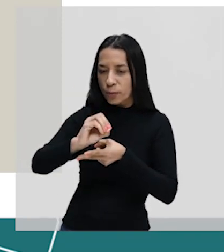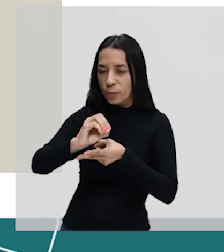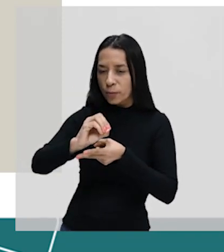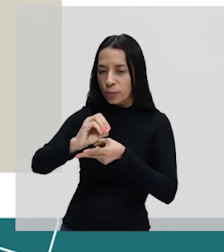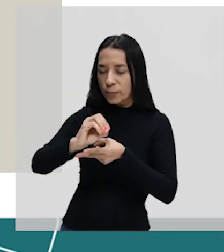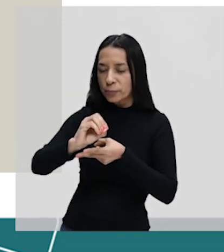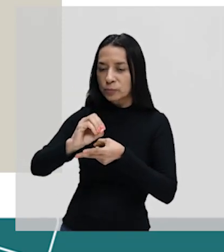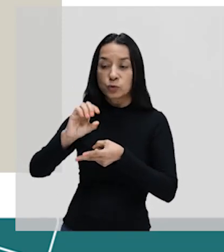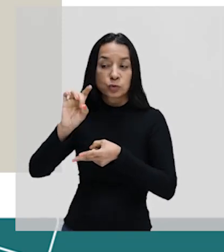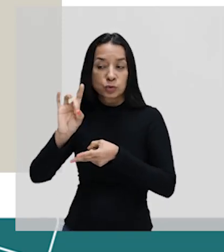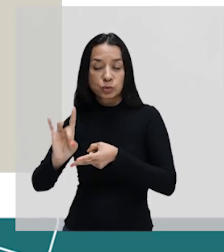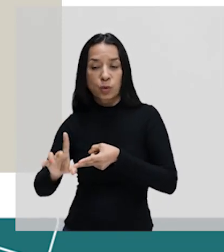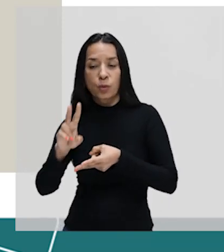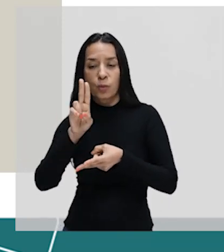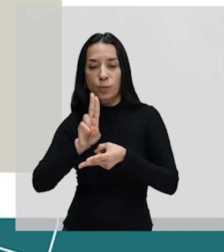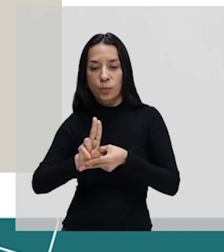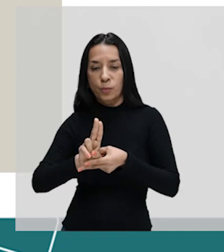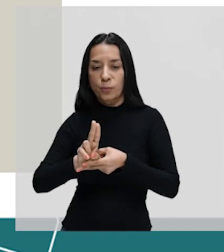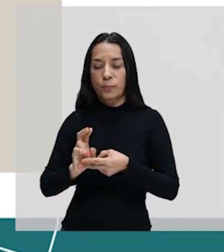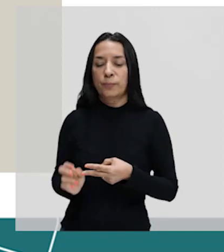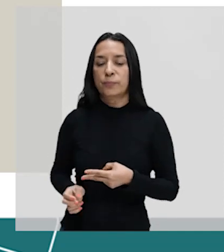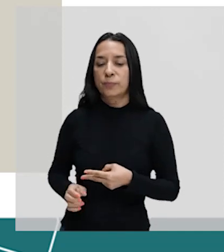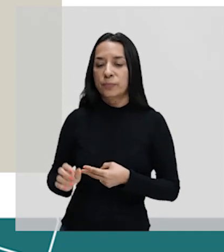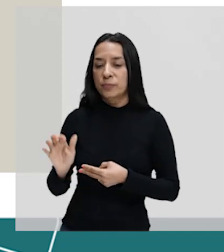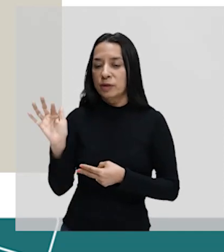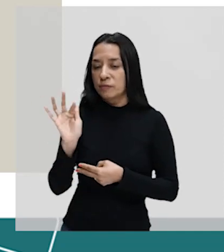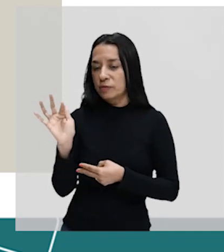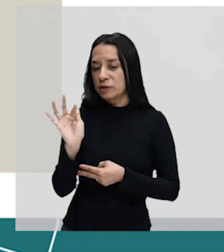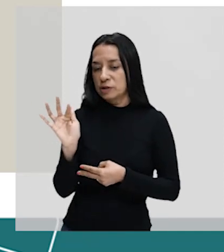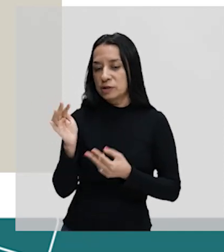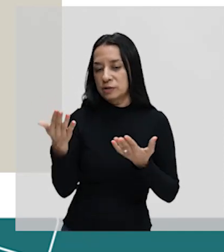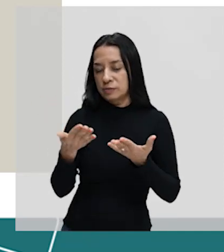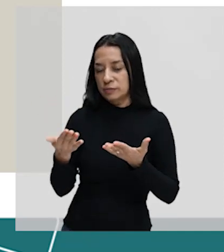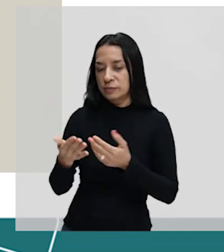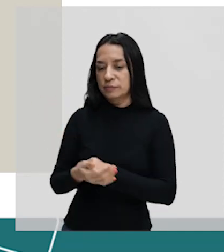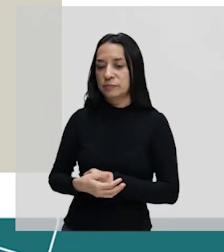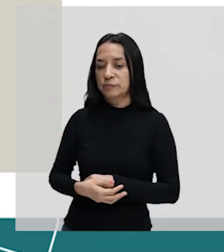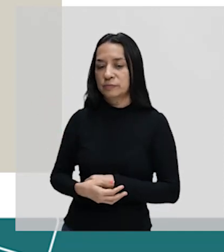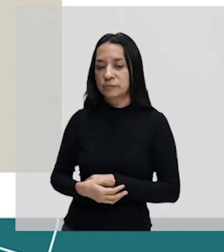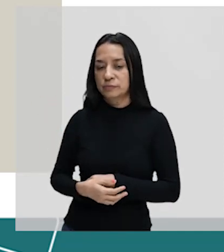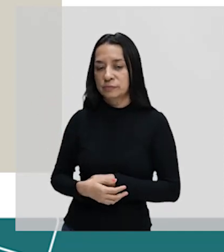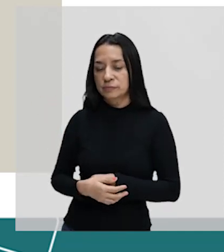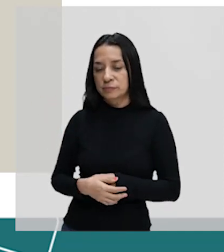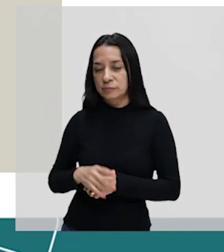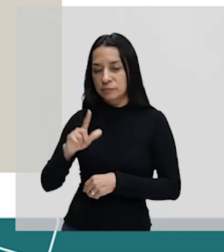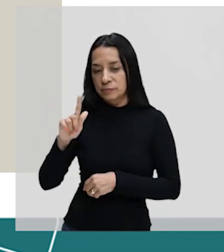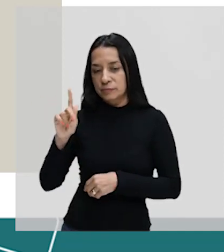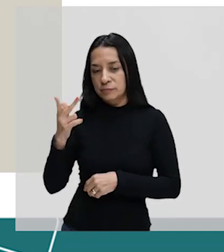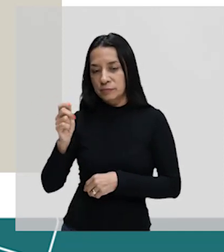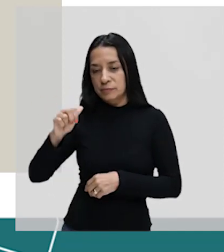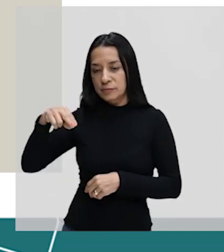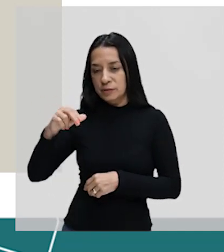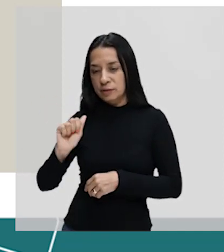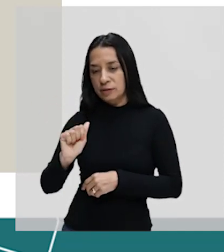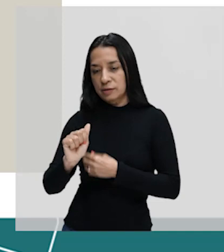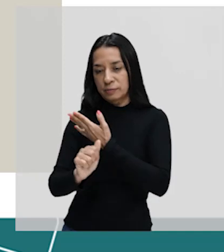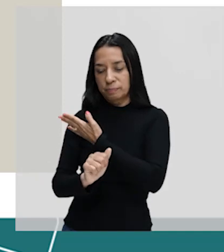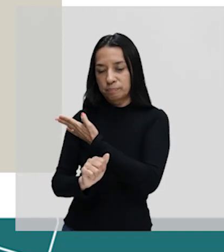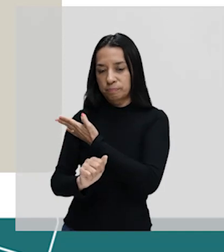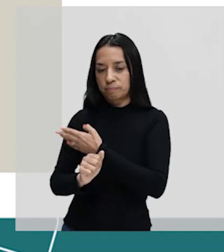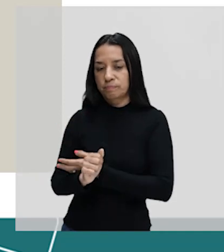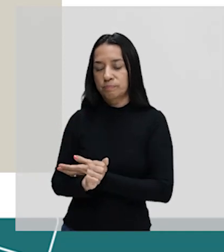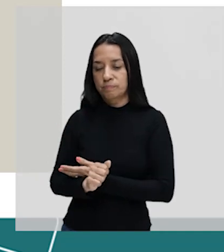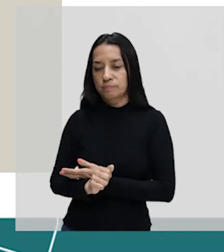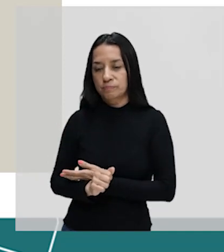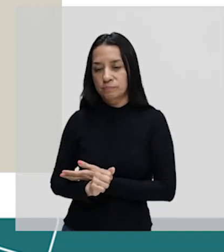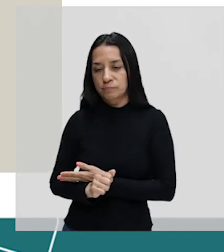masculino acentuado, francesa, no feminino sem acento. Gana, ganês,